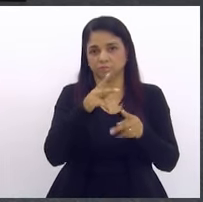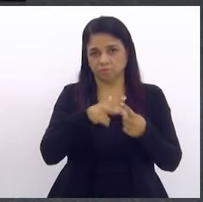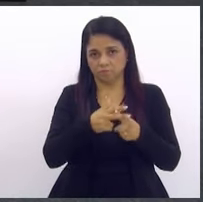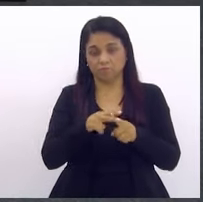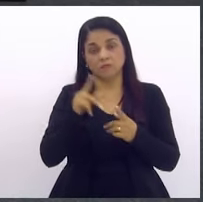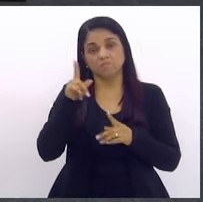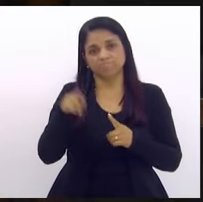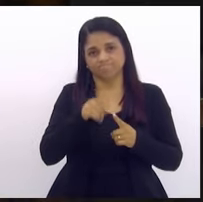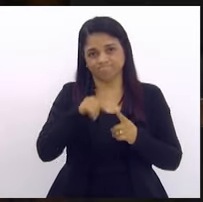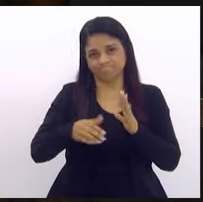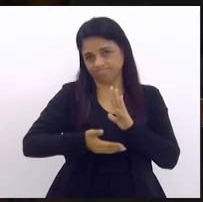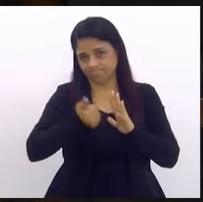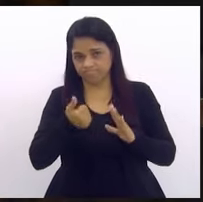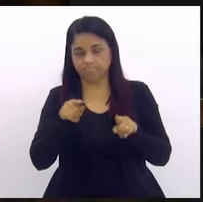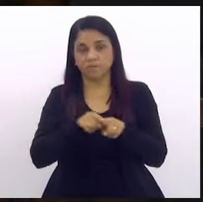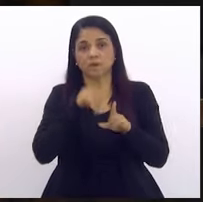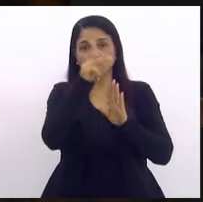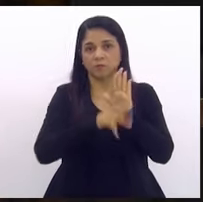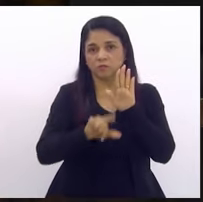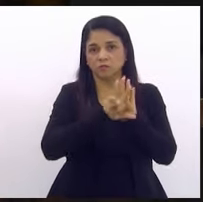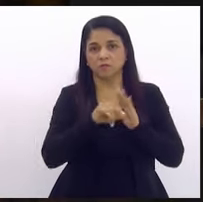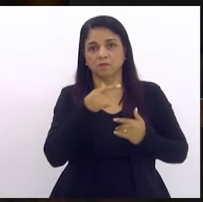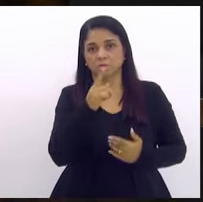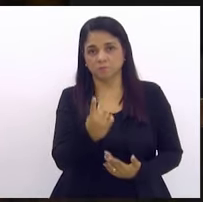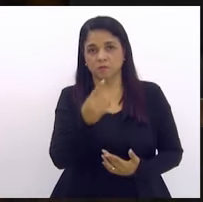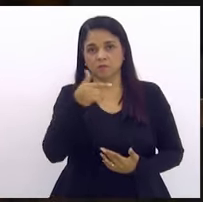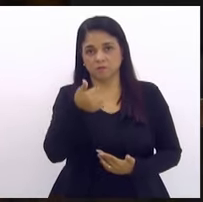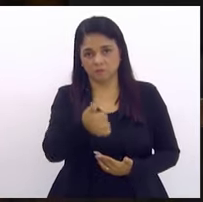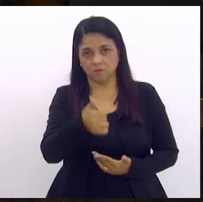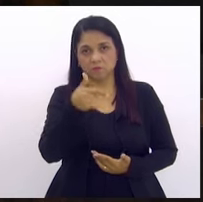derrubada, presidente. Veto parcial oposto projeto de lei número